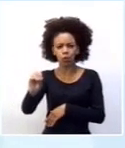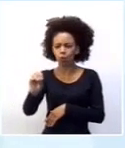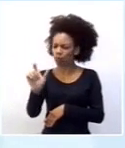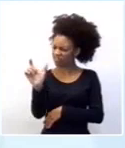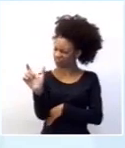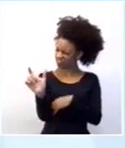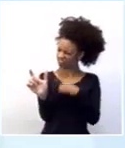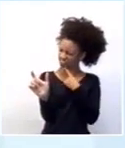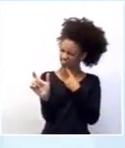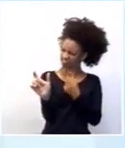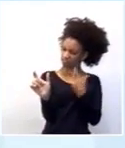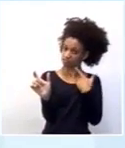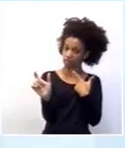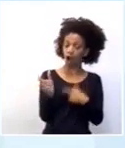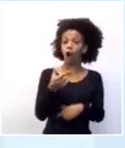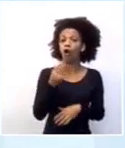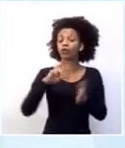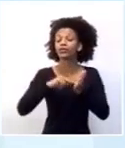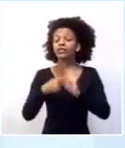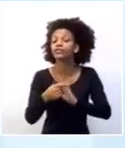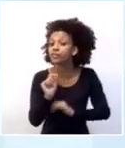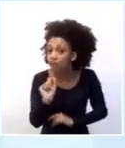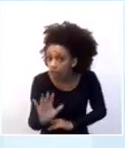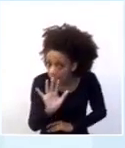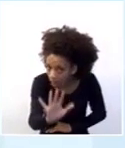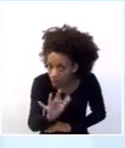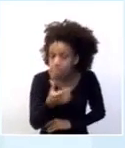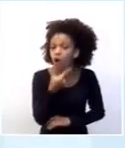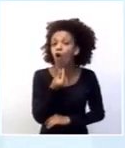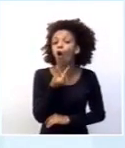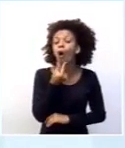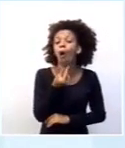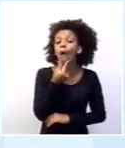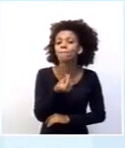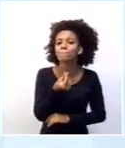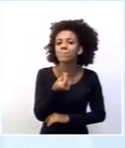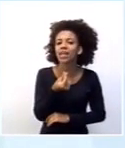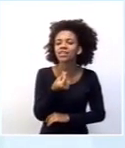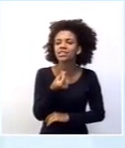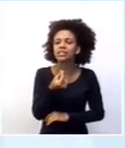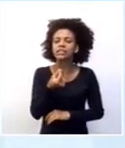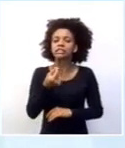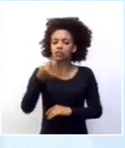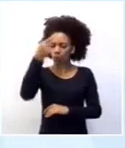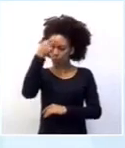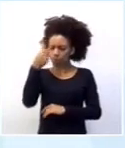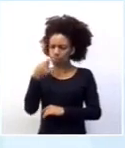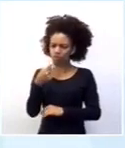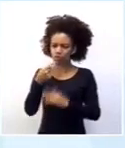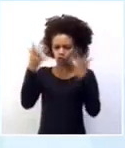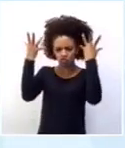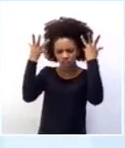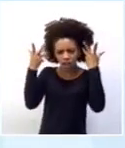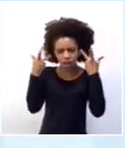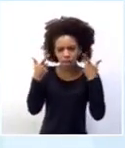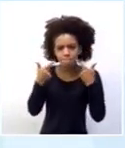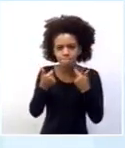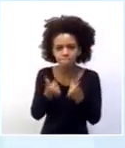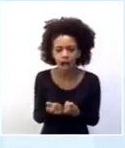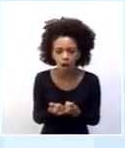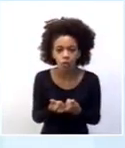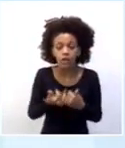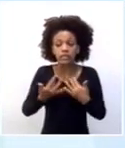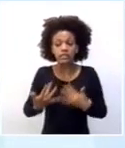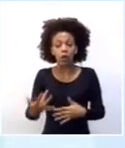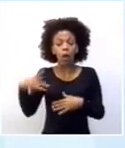novo. Antropo, homem. Zoo é o quê? É animal, de zoológico. E mórfico, forma, tá? Então,